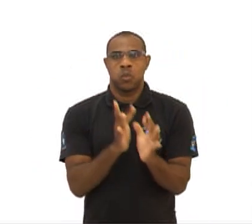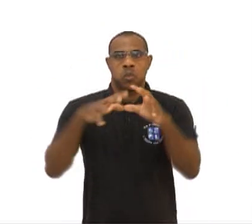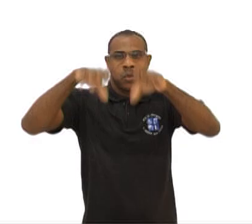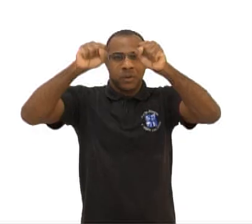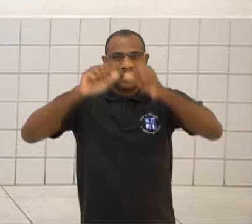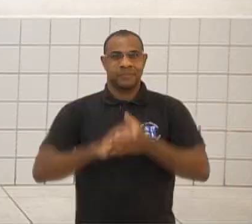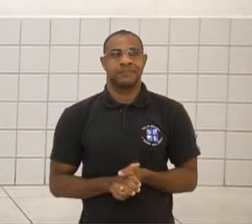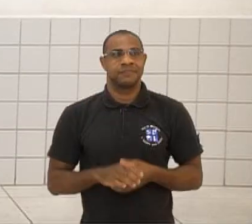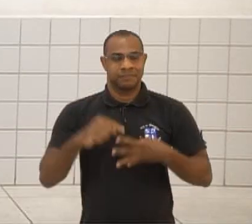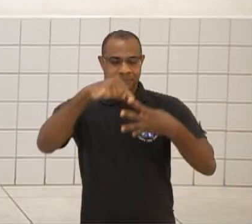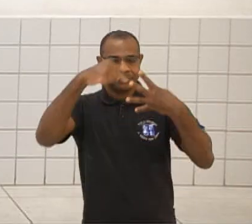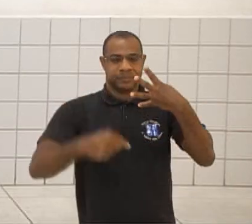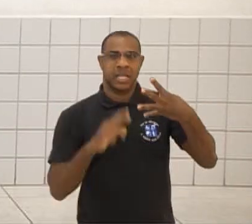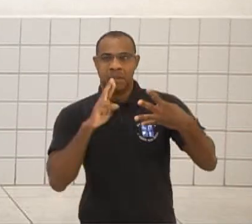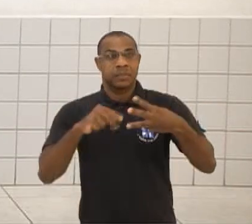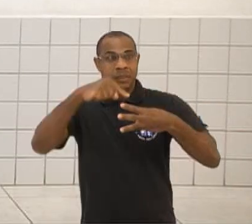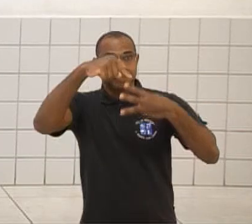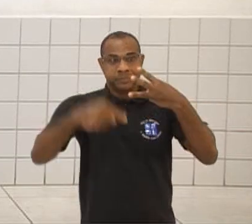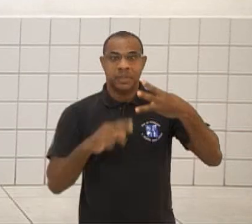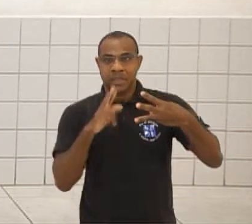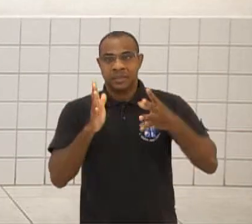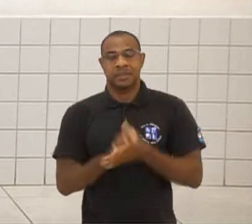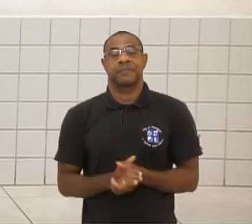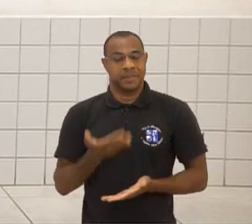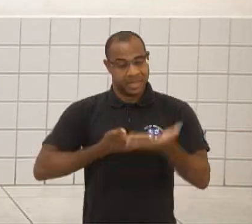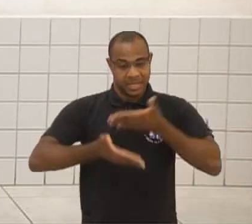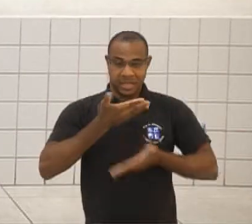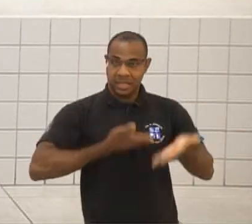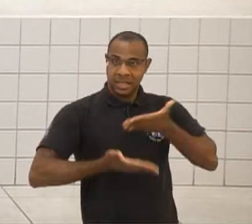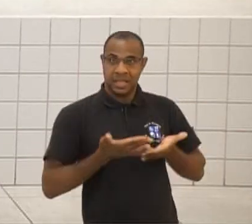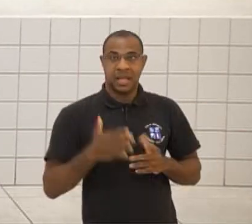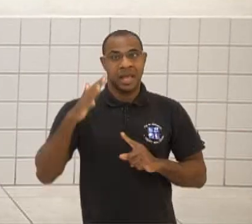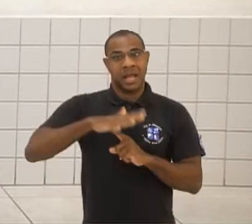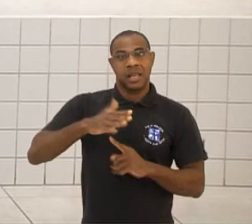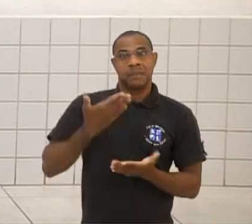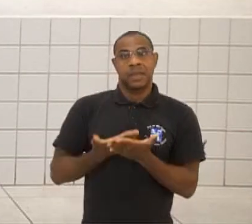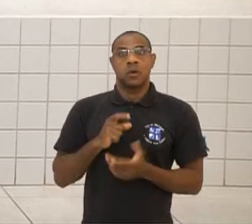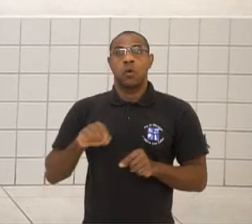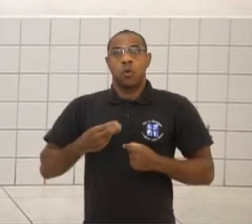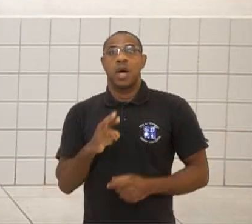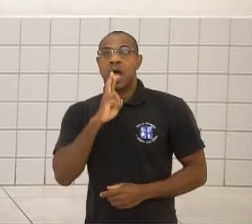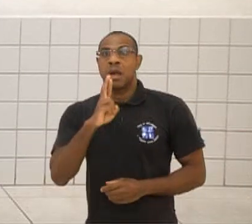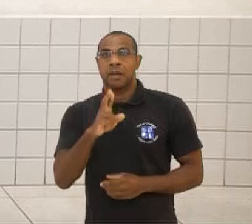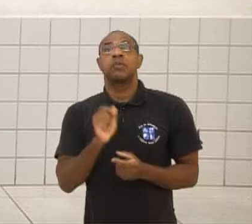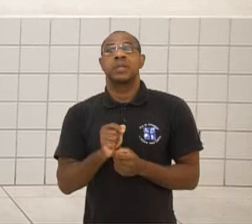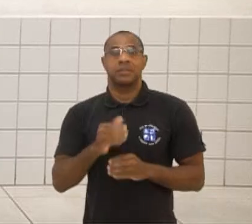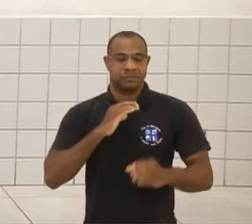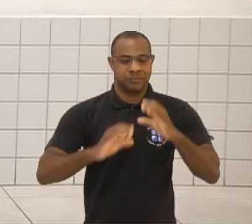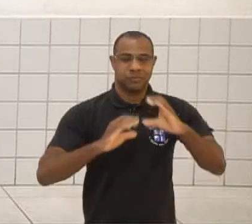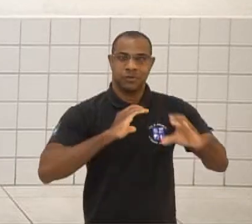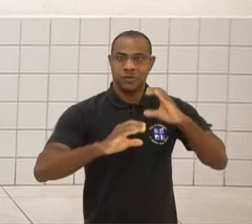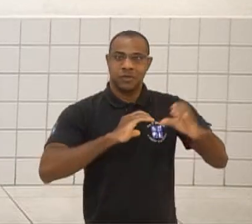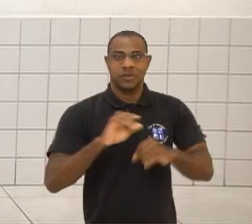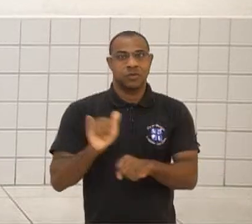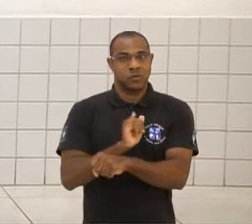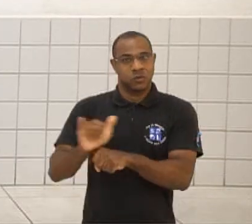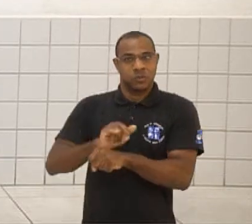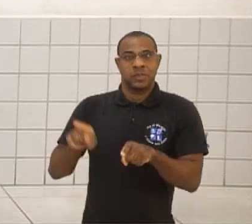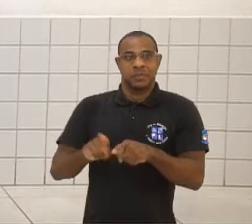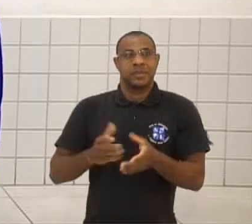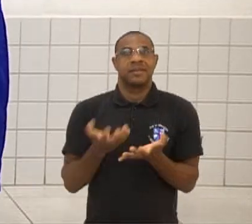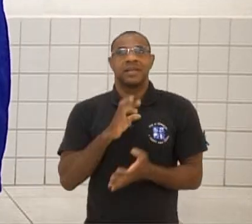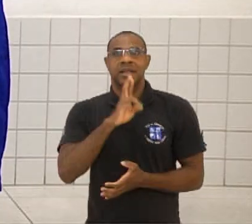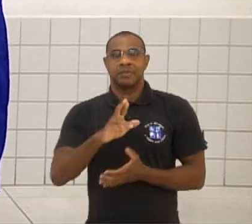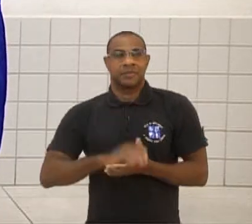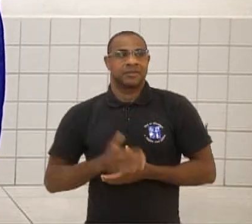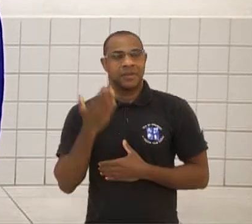agora. Vamos lá, pessoal, para responder, interajam aqui através do Aula Paraná ou respondam lá no chat do YouTube. Quero saber respostas de vocês. Sim,